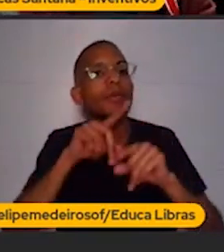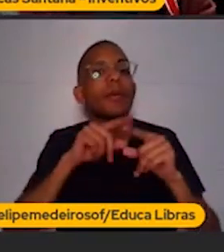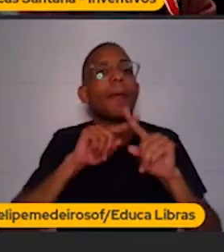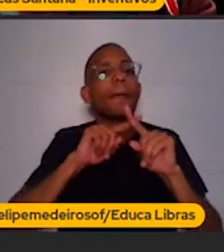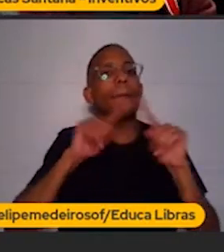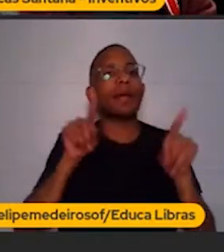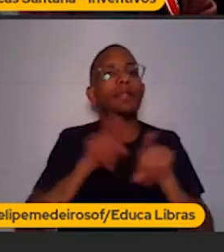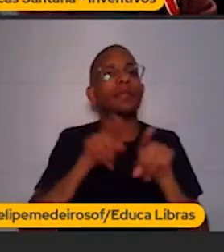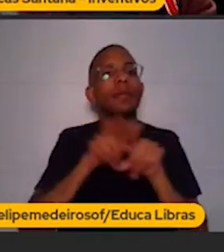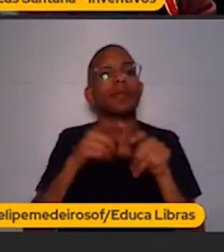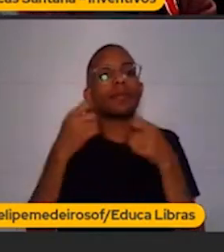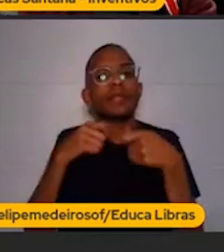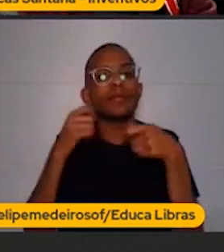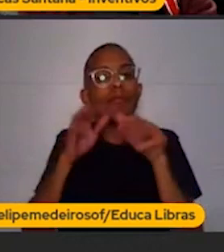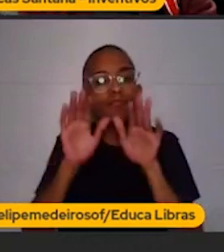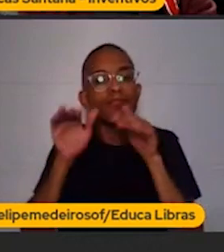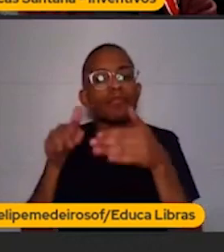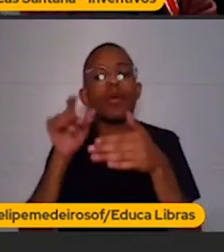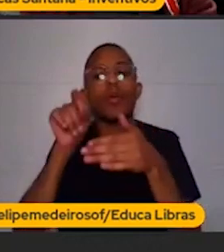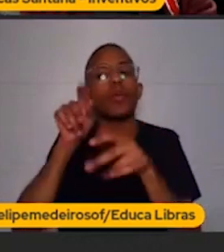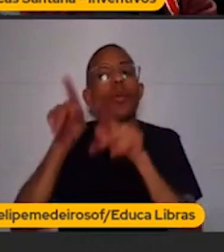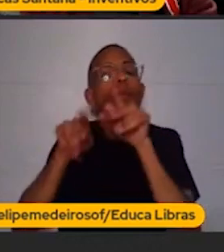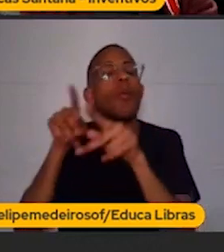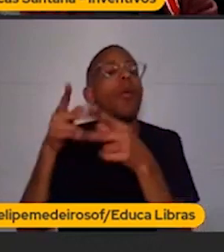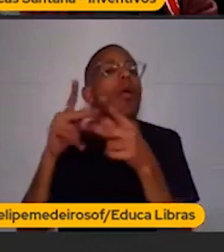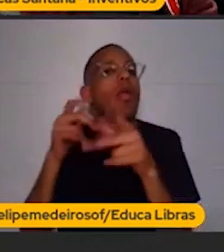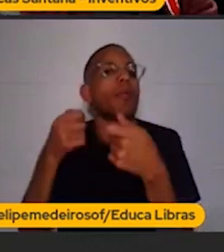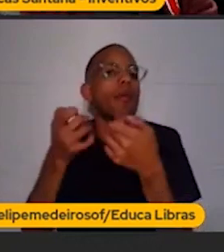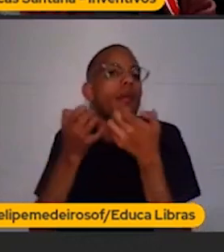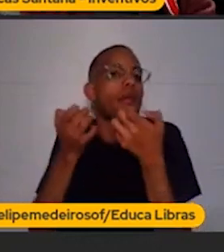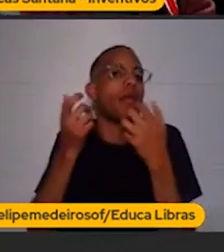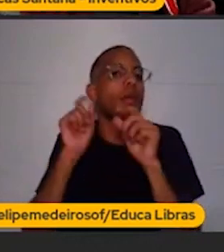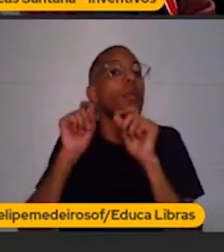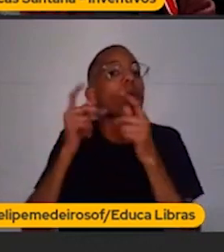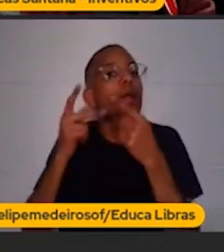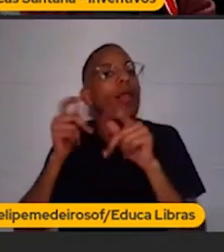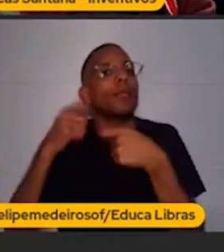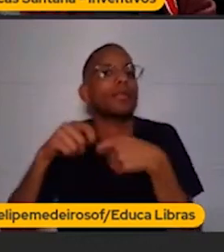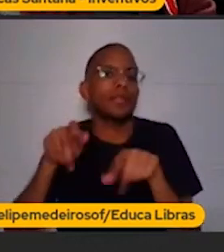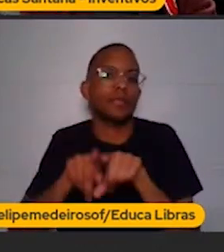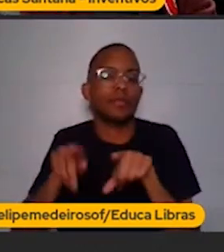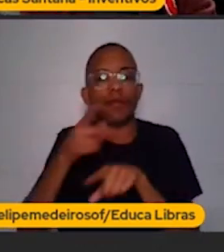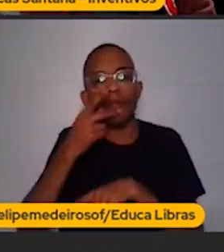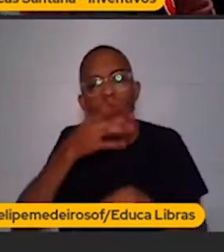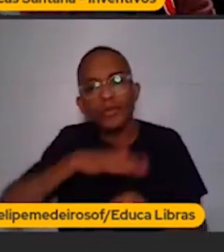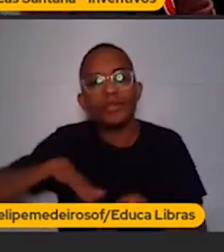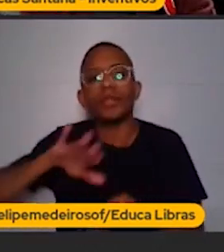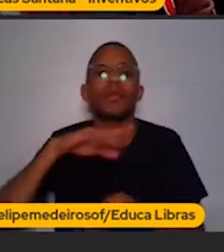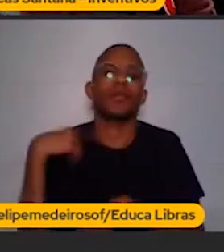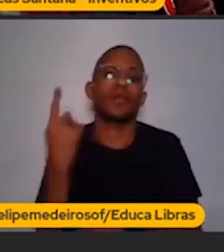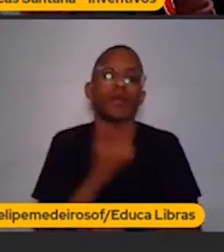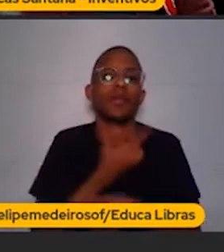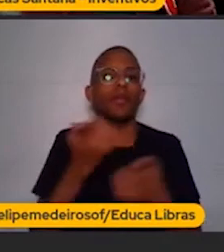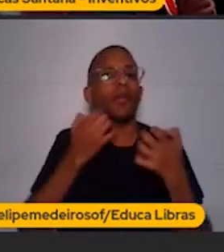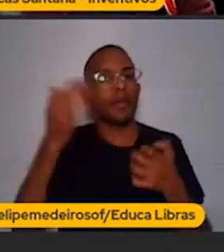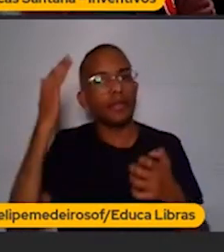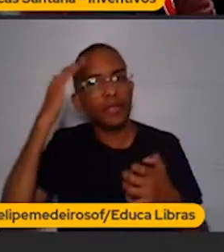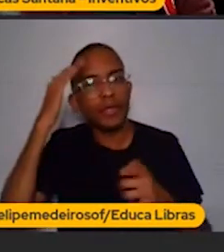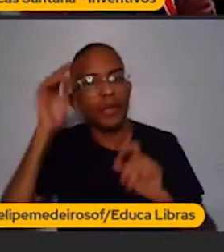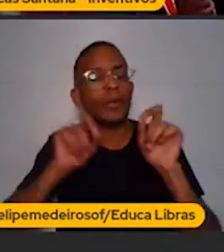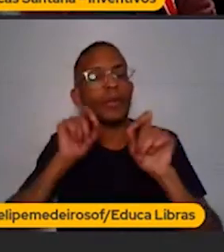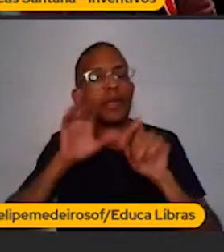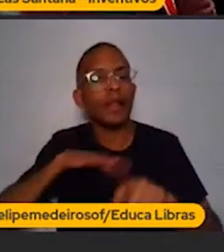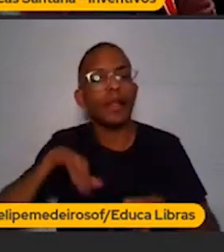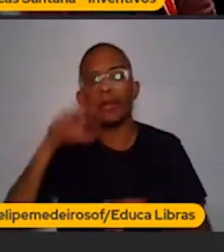mais no que de fato o nosso público quer. Assim, se a gente for falar no geral, a gente gostaria de entender o que é que as